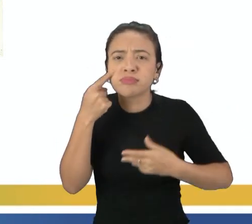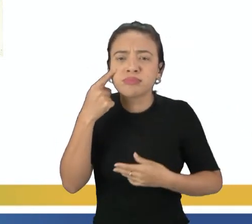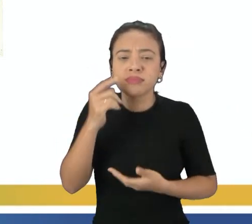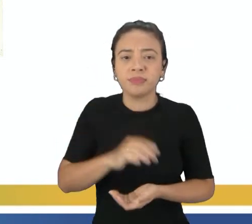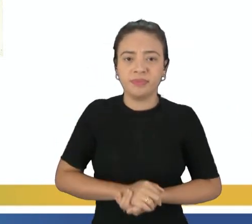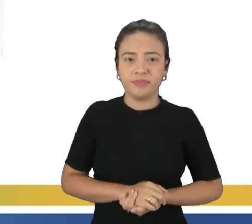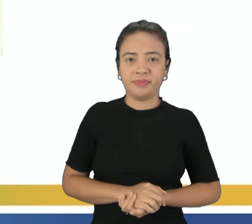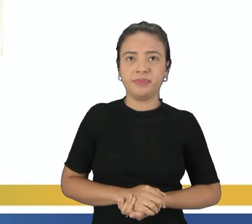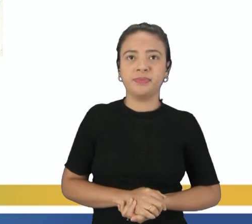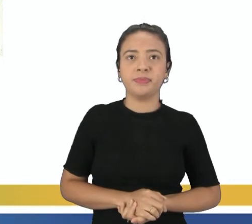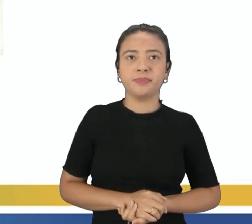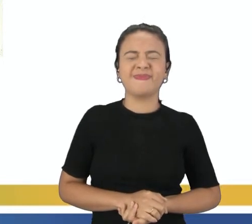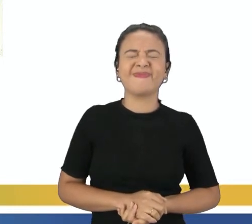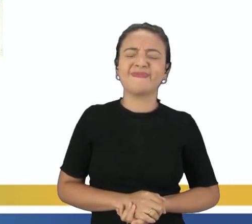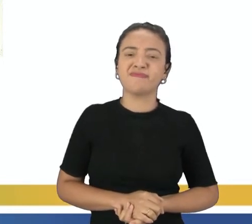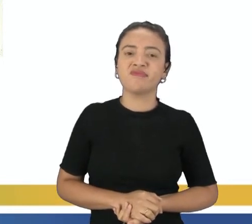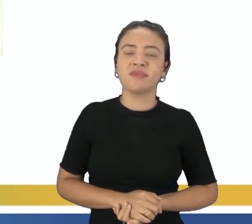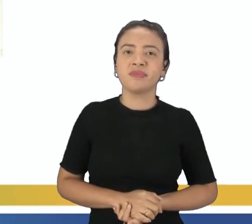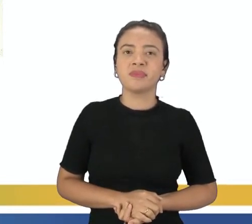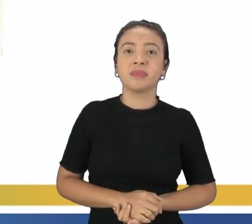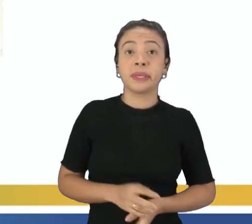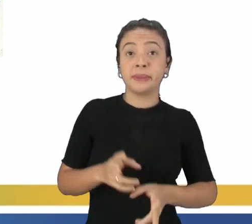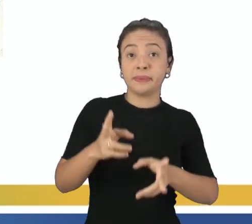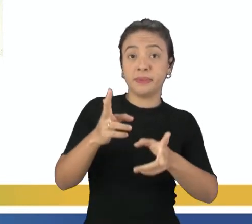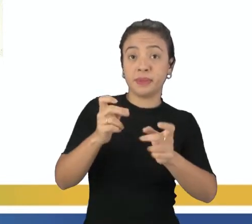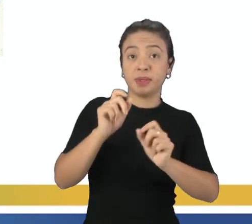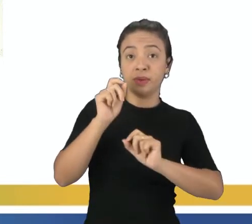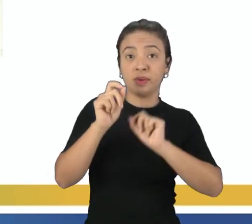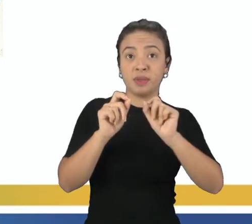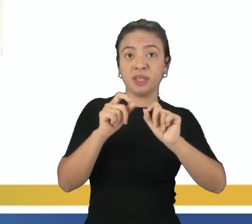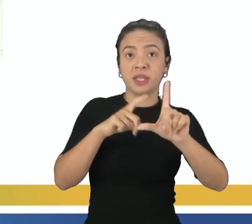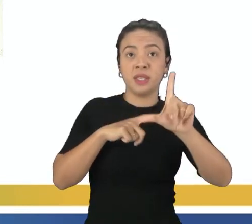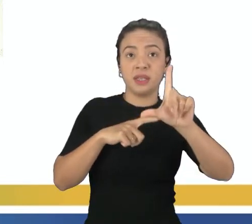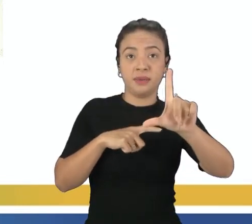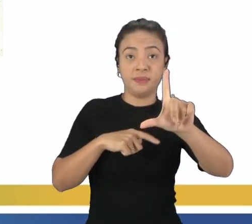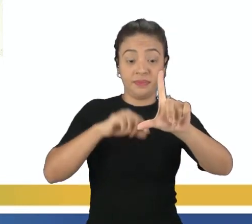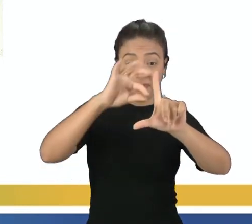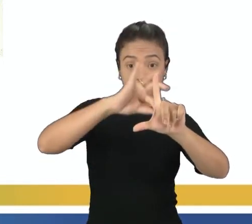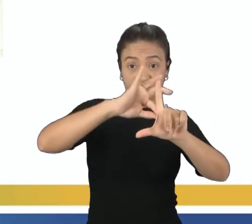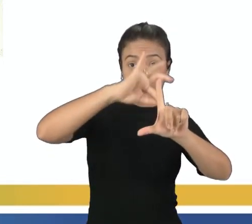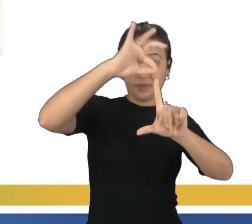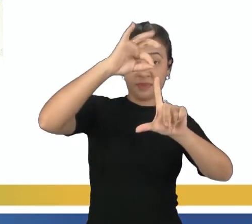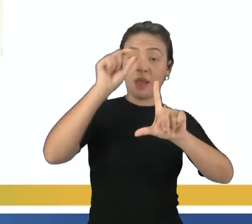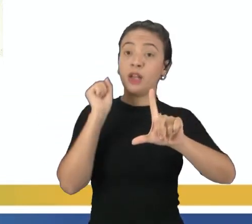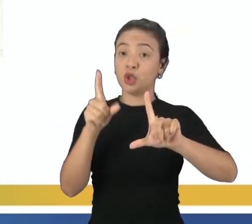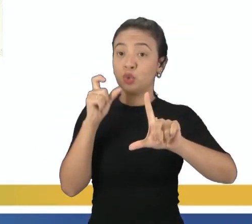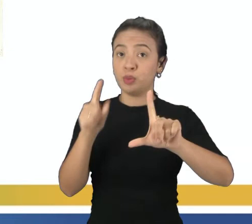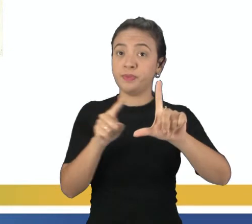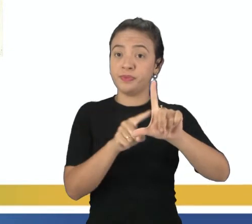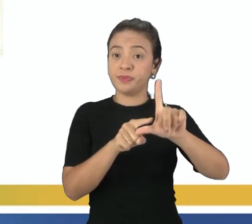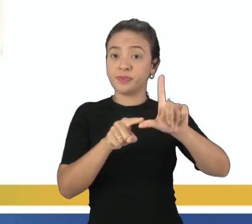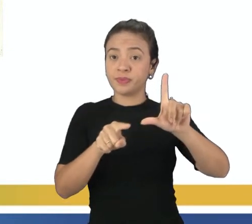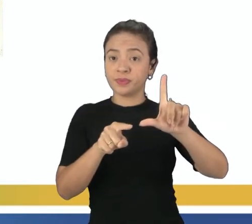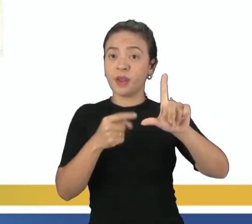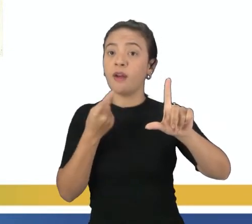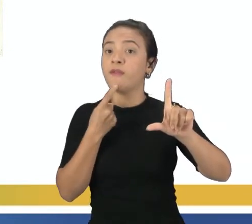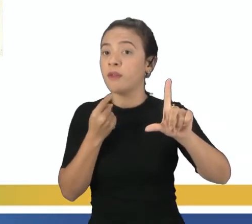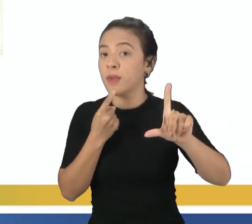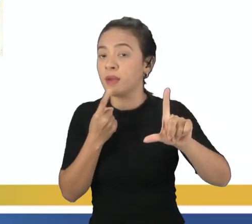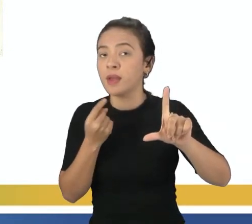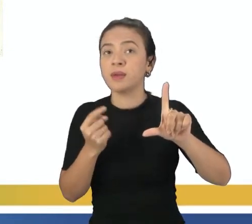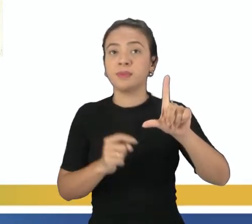imagem. Vamos traçar aqui as retas que representam, né, as pernas dela. Então aqui nós temos a reta azul e aqui nós temos a